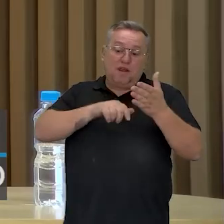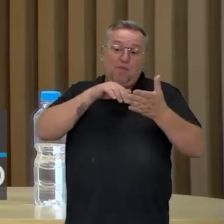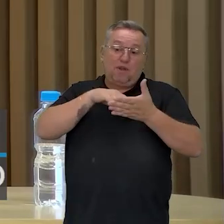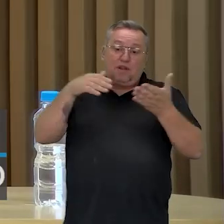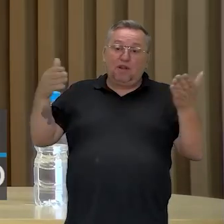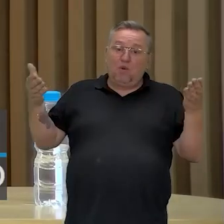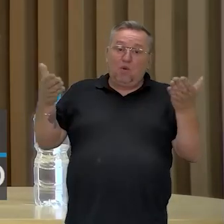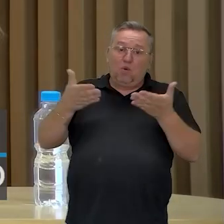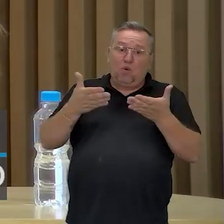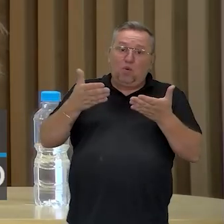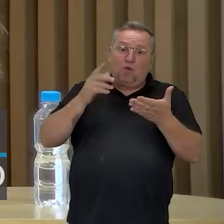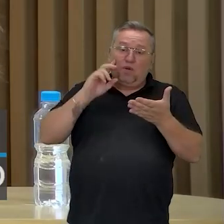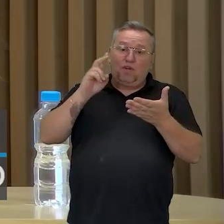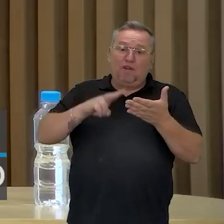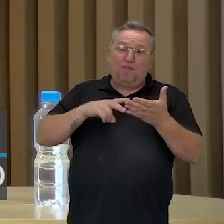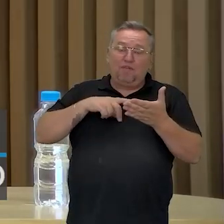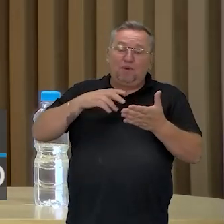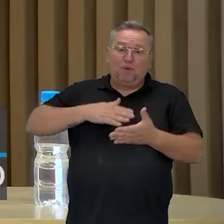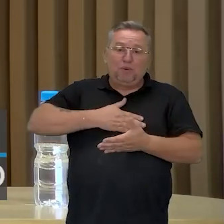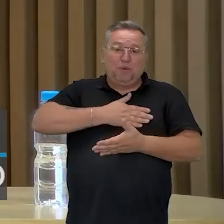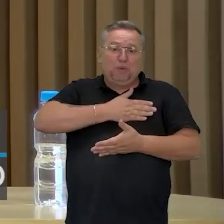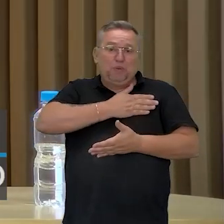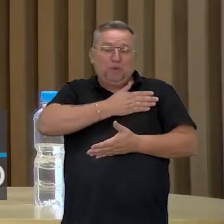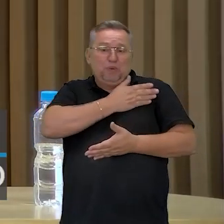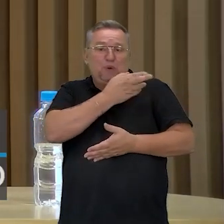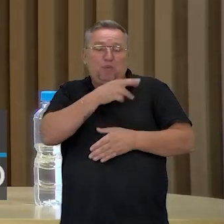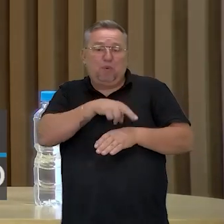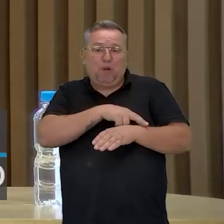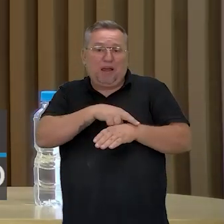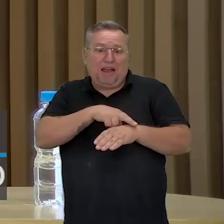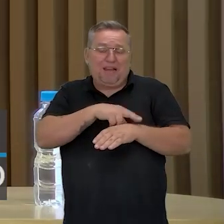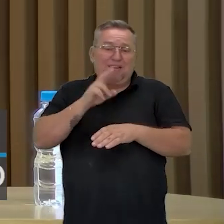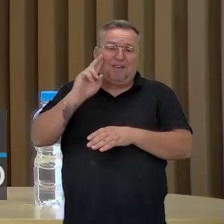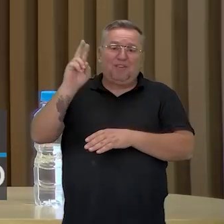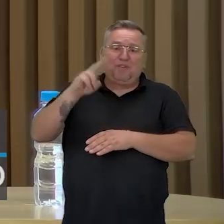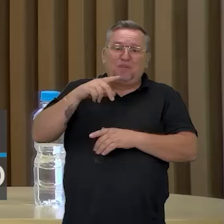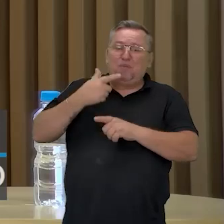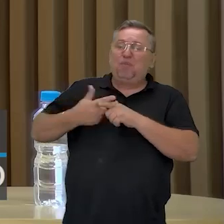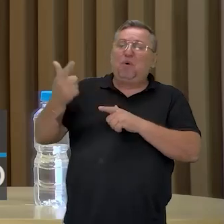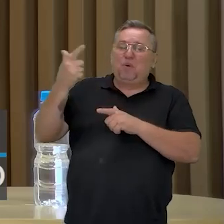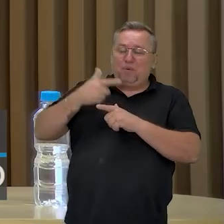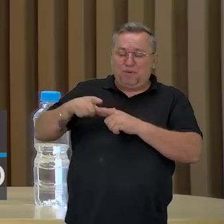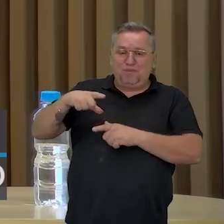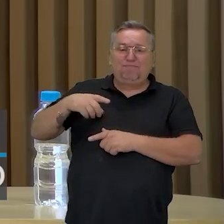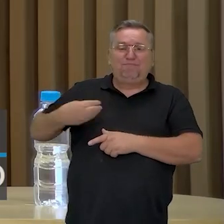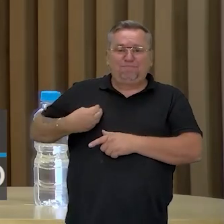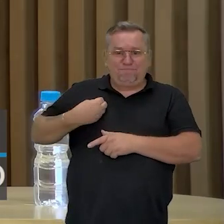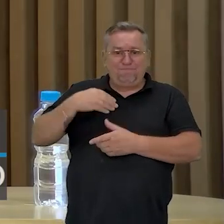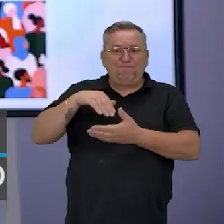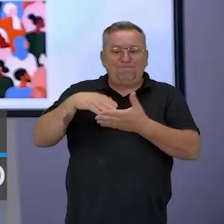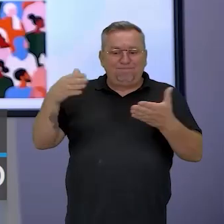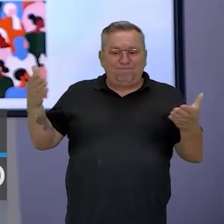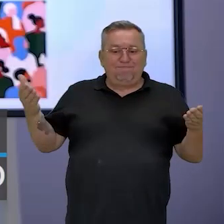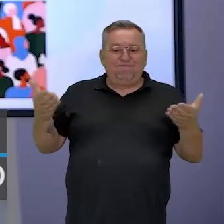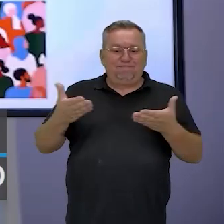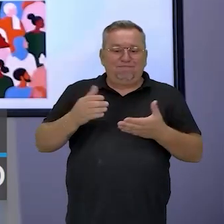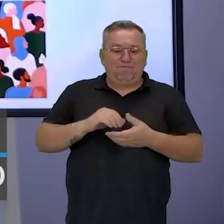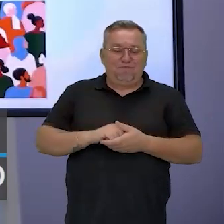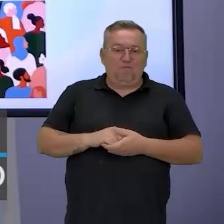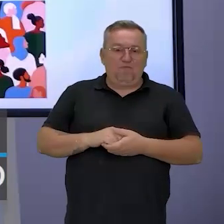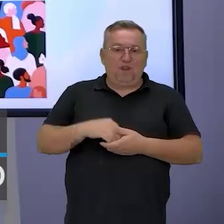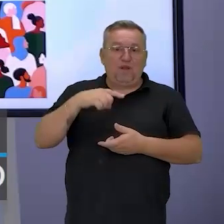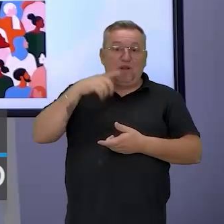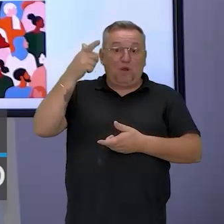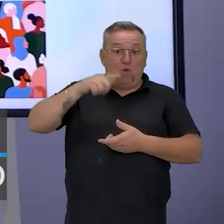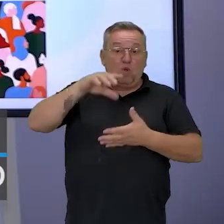amigo? Xenofobia, racismo, a gente vê que são práticas que estão muito presentes, né? Perfeito. E tem outro